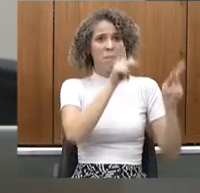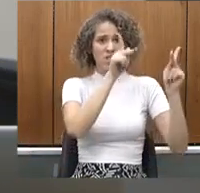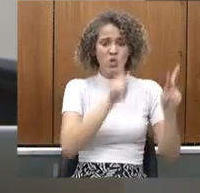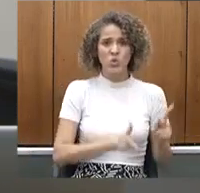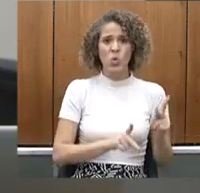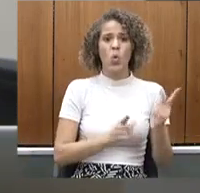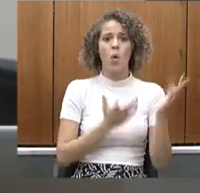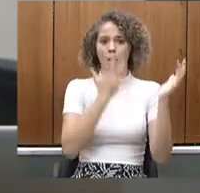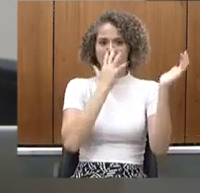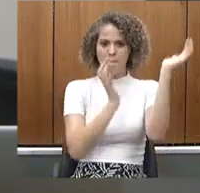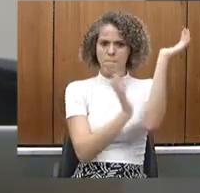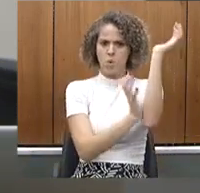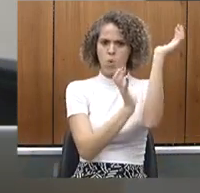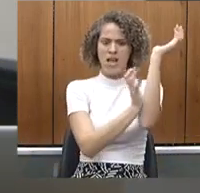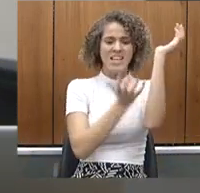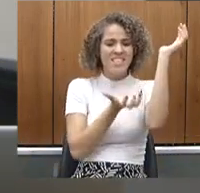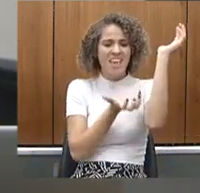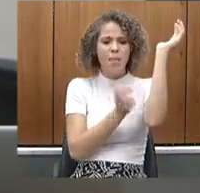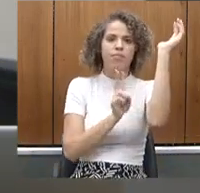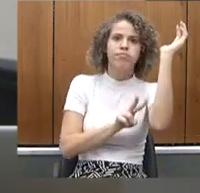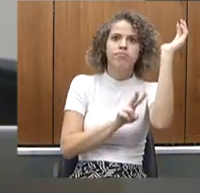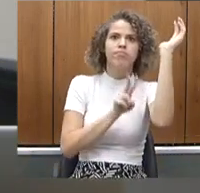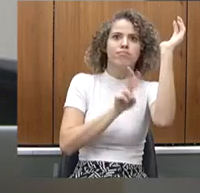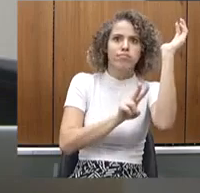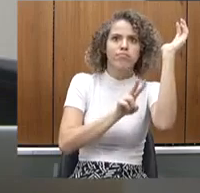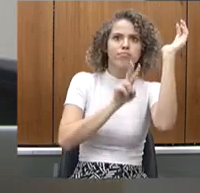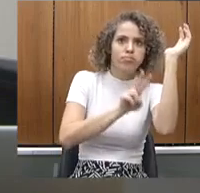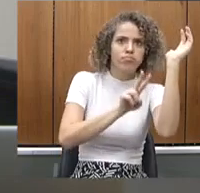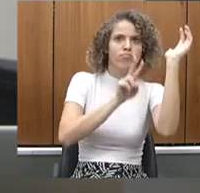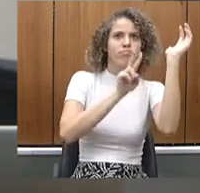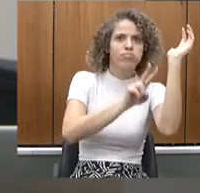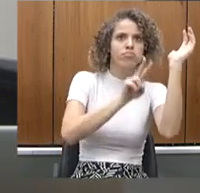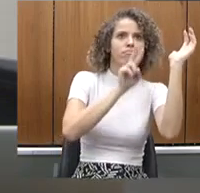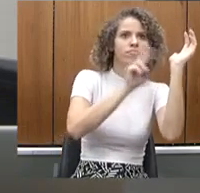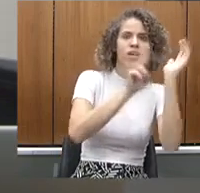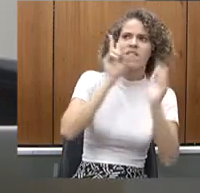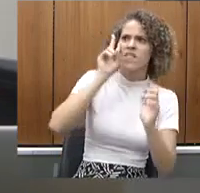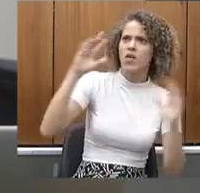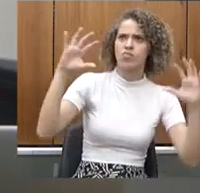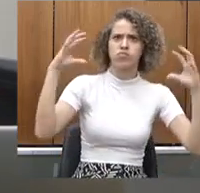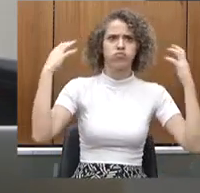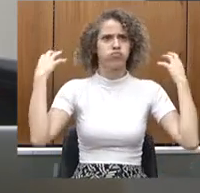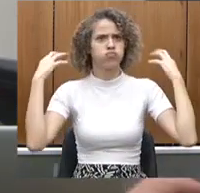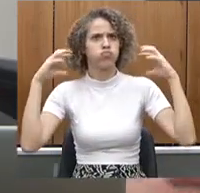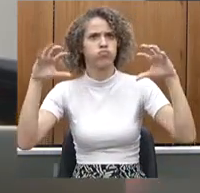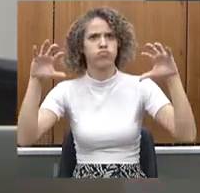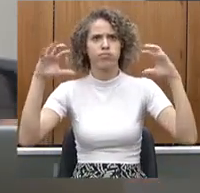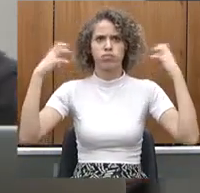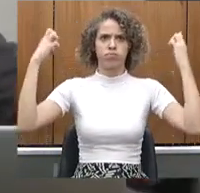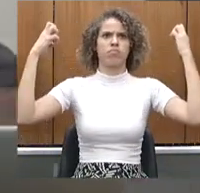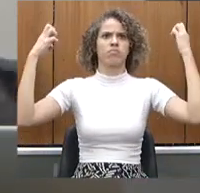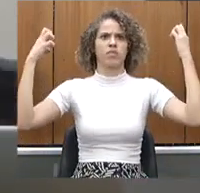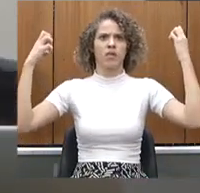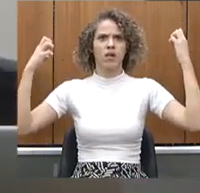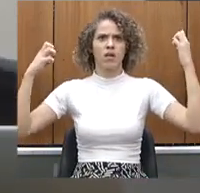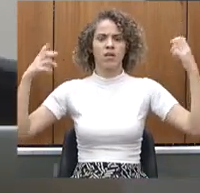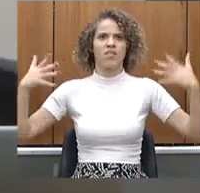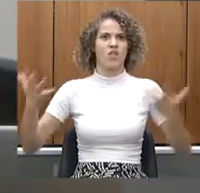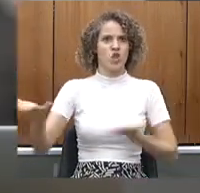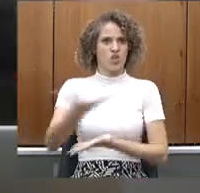burocracia na estrutura burocrática dentro do ar condicionado sendo assistido ali por todo mundo